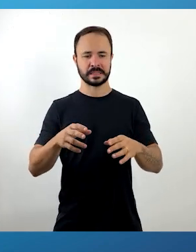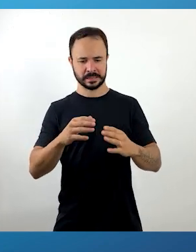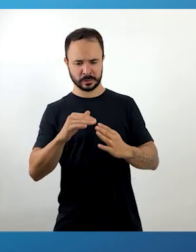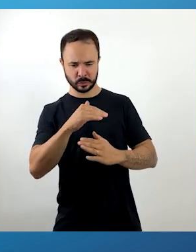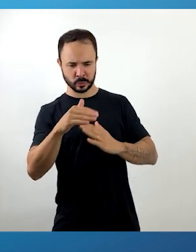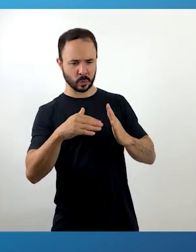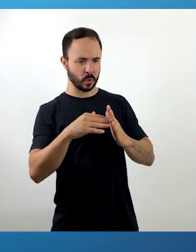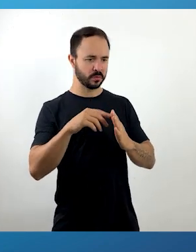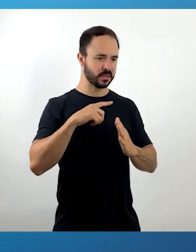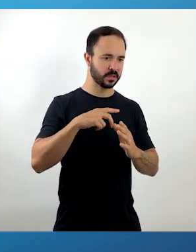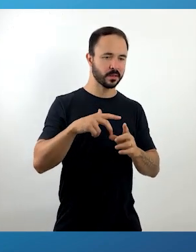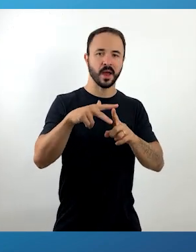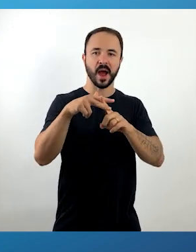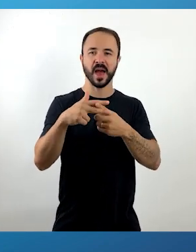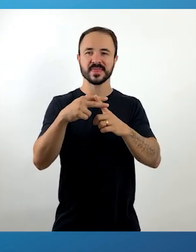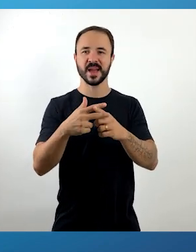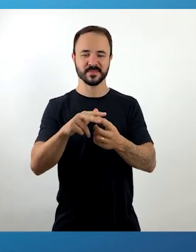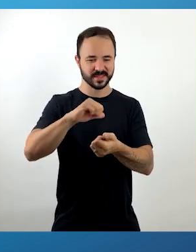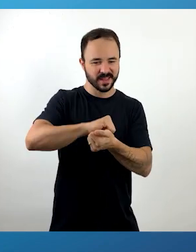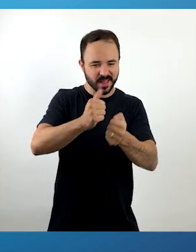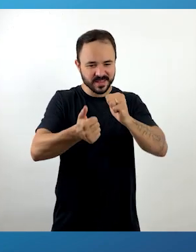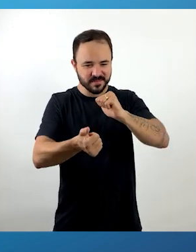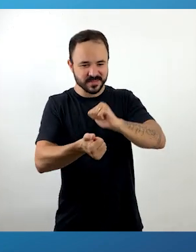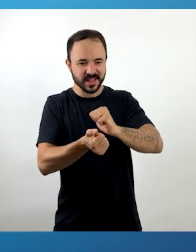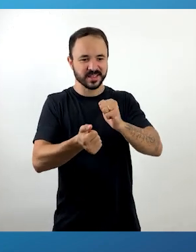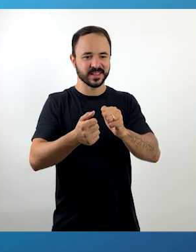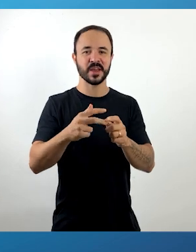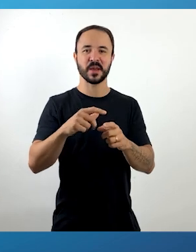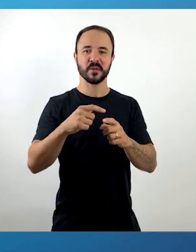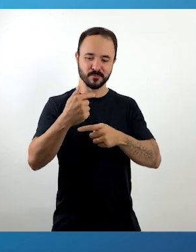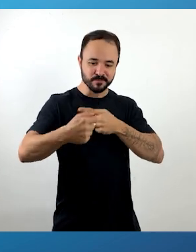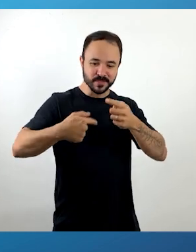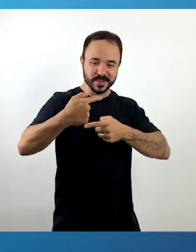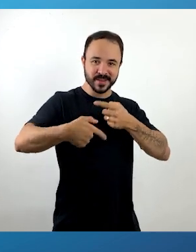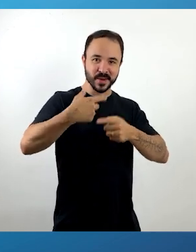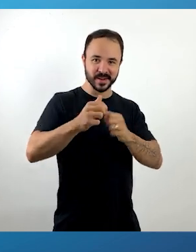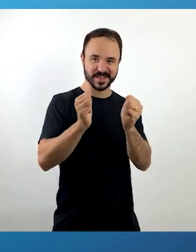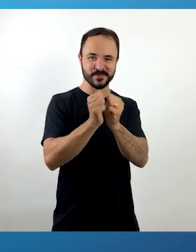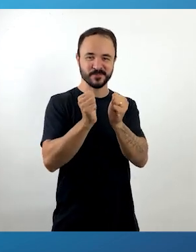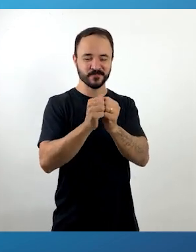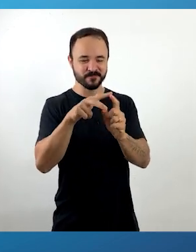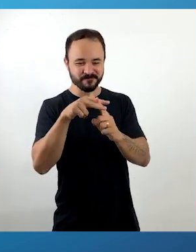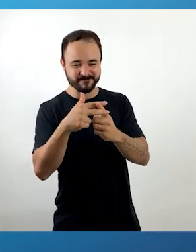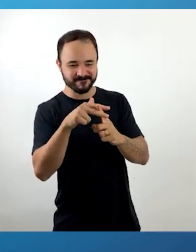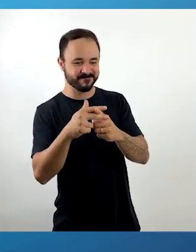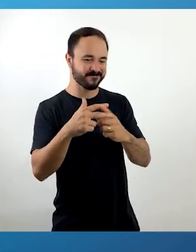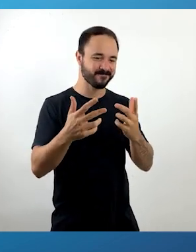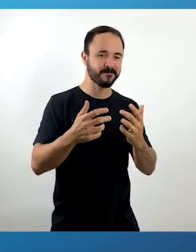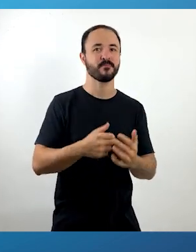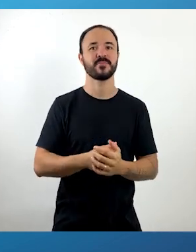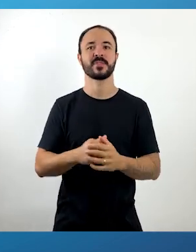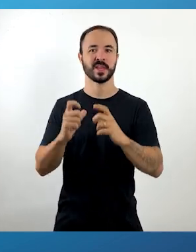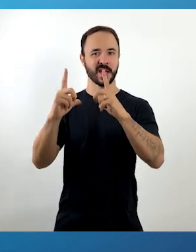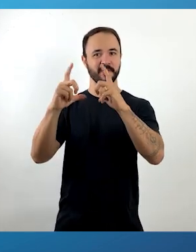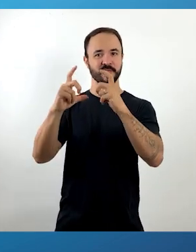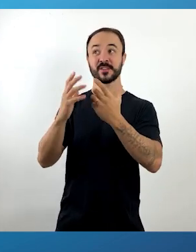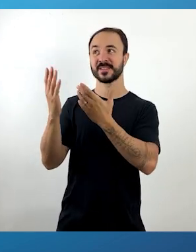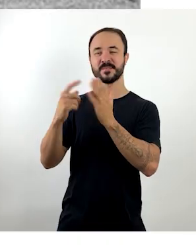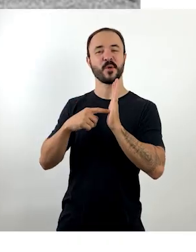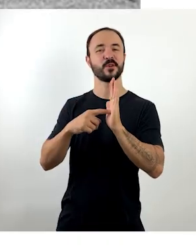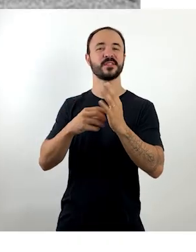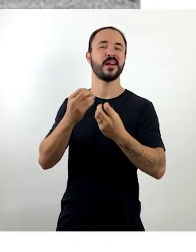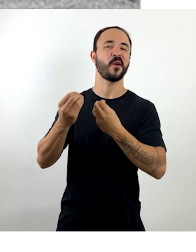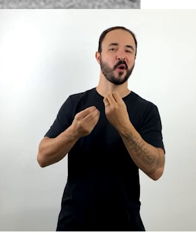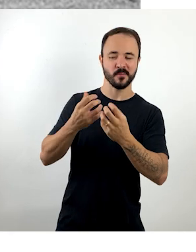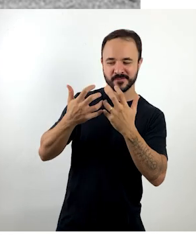e eh as rodinhas adaptadas de patins E aí nós temos as primeiras imagens que possam eh